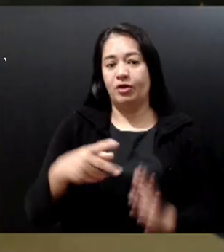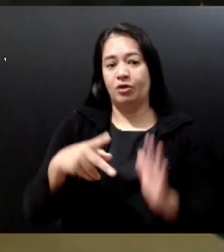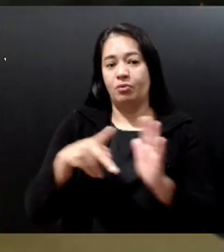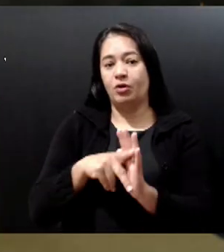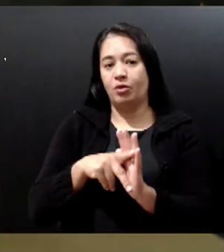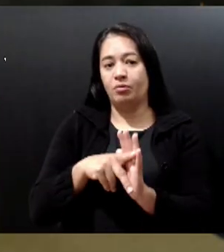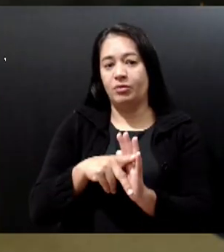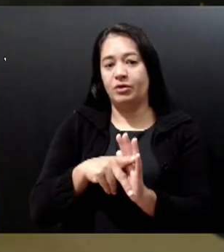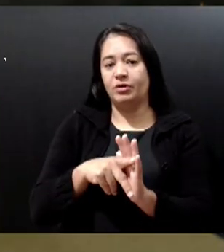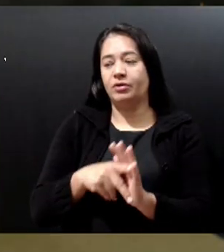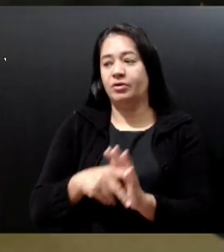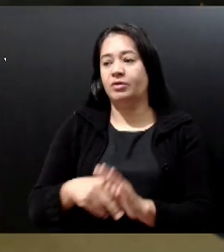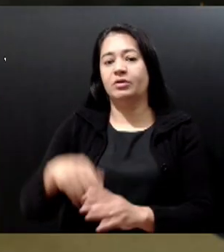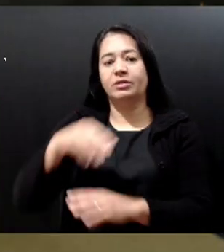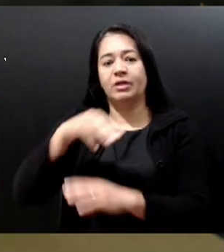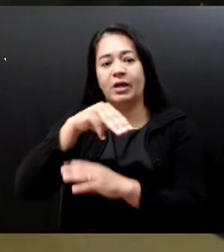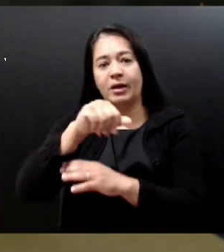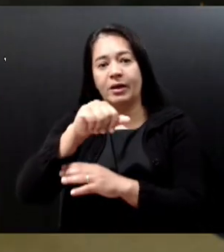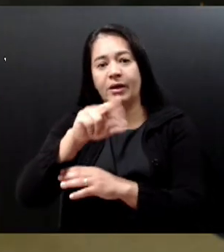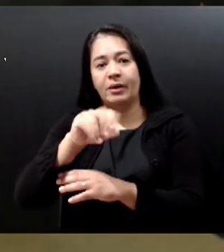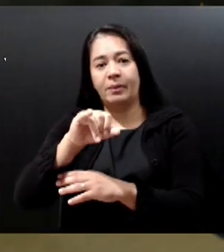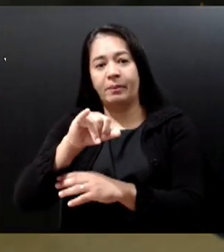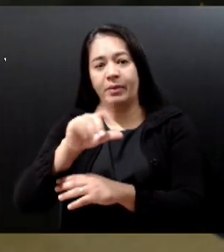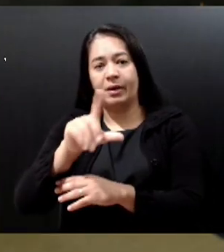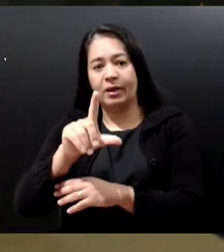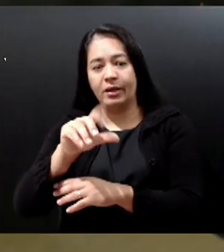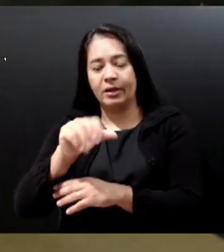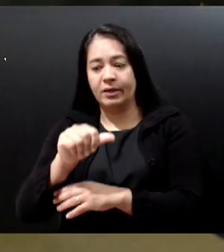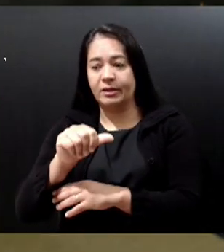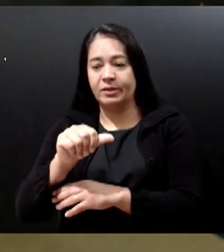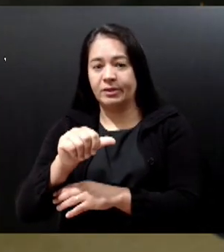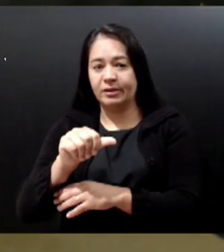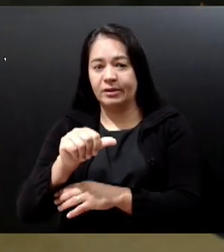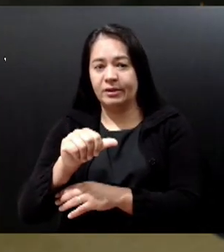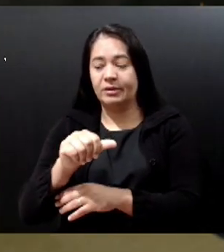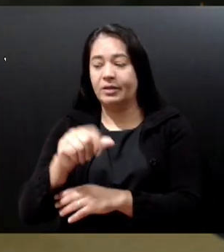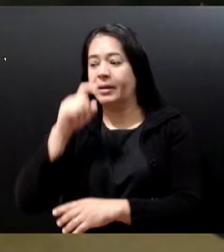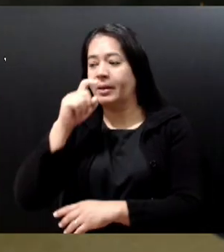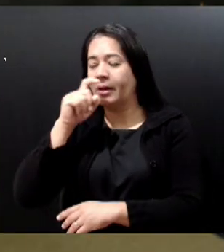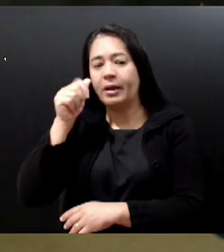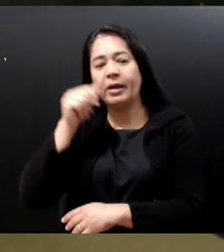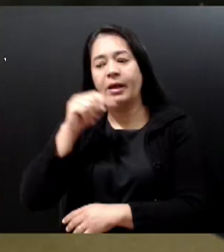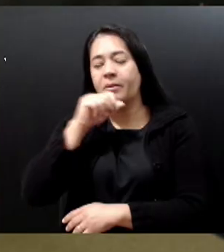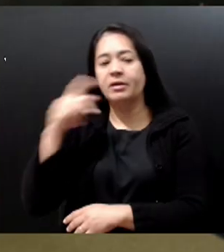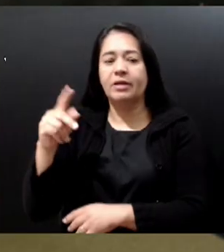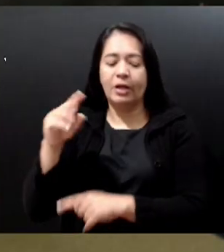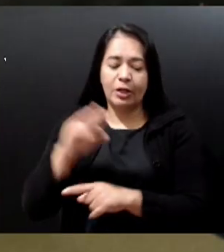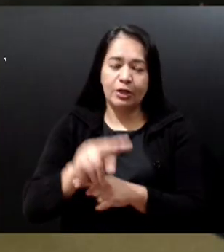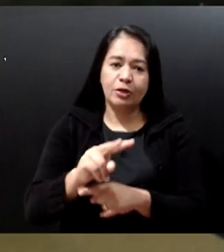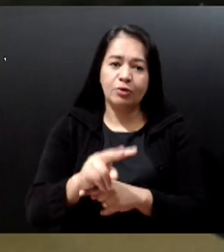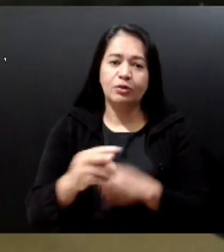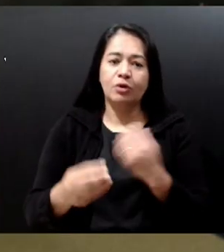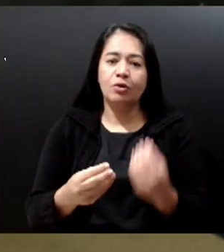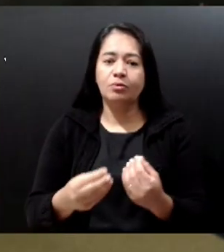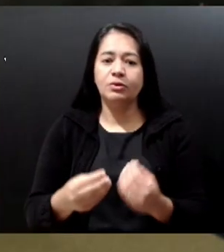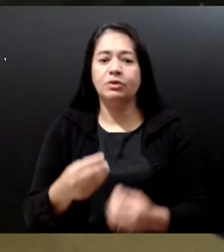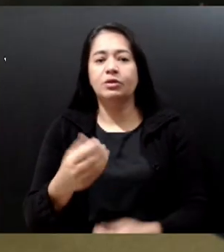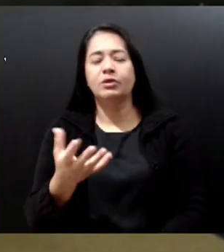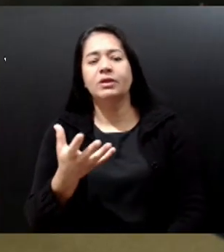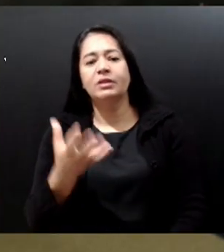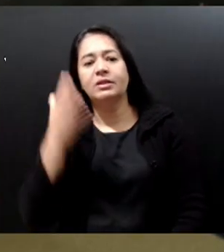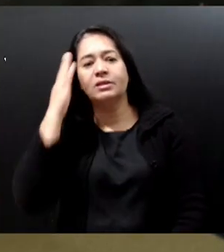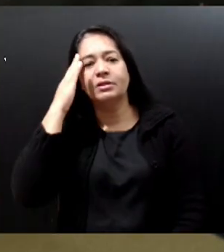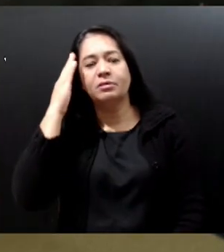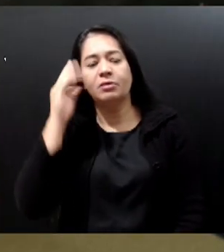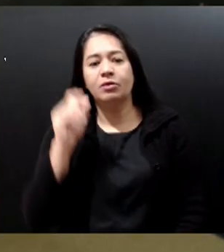sendo criado pela avó e tem todo aquele trâmite, enfim. E aí eu gostaria que você trouxesse para a gente a